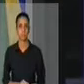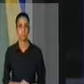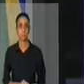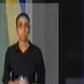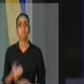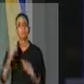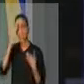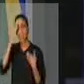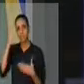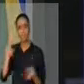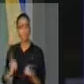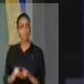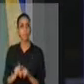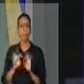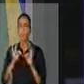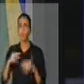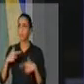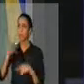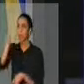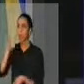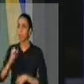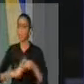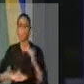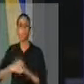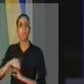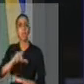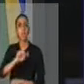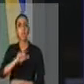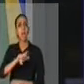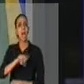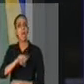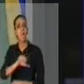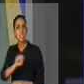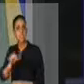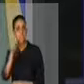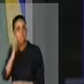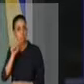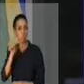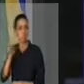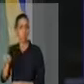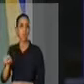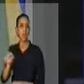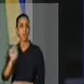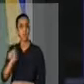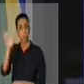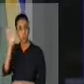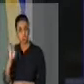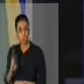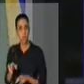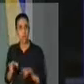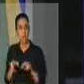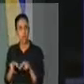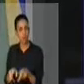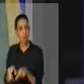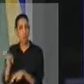louvar o trabalho da Larissa através da Associação Brasileira do Câncer de Boca